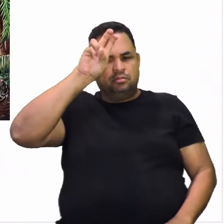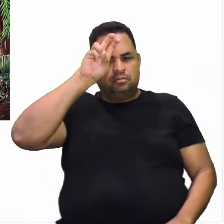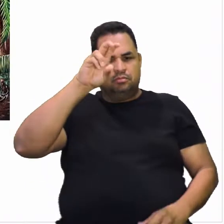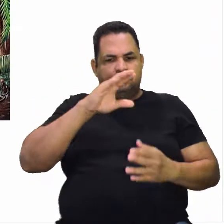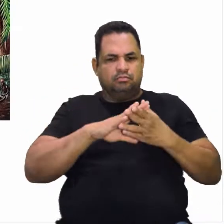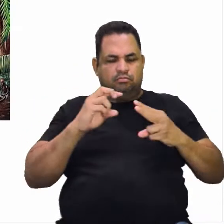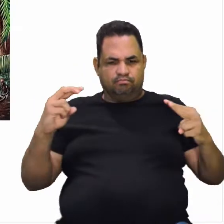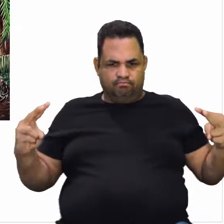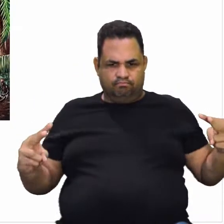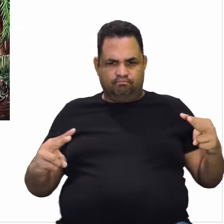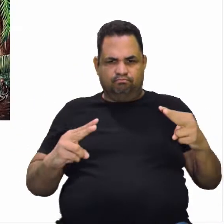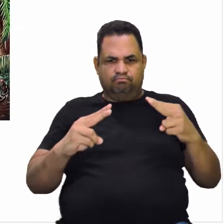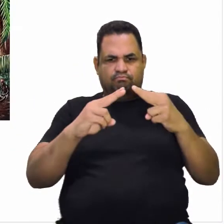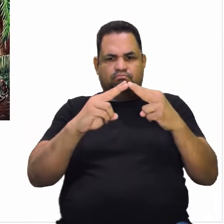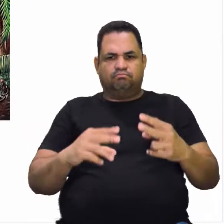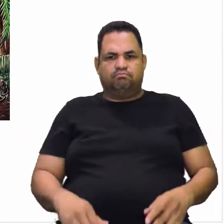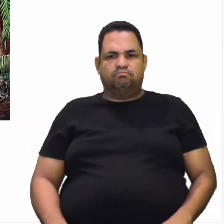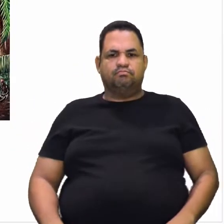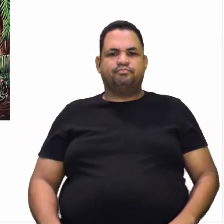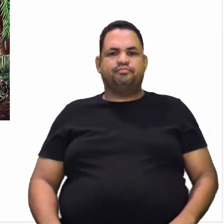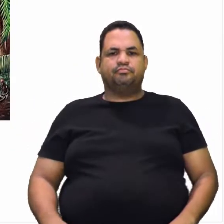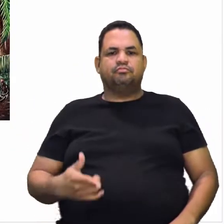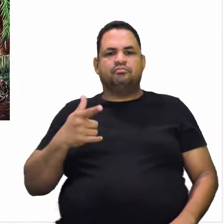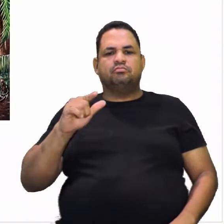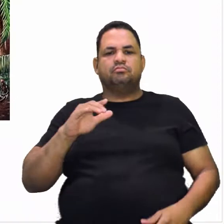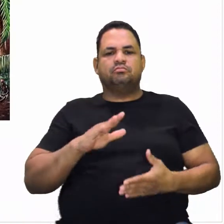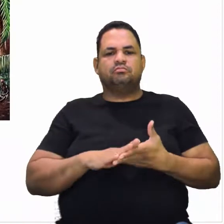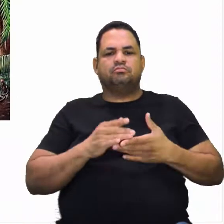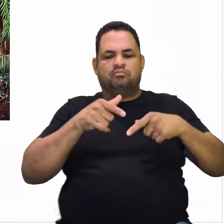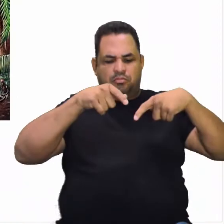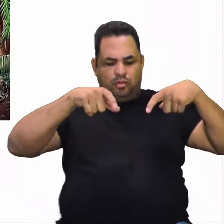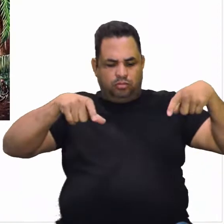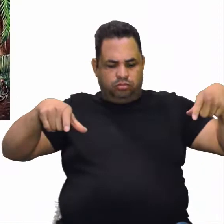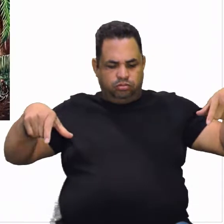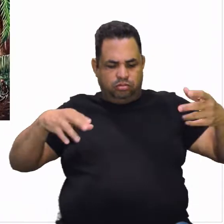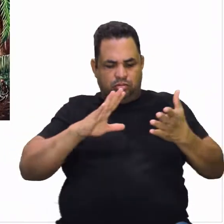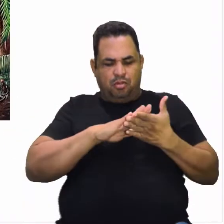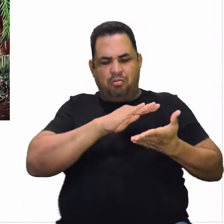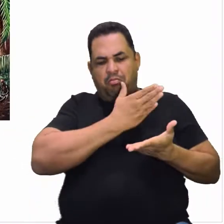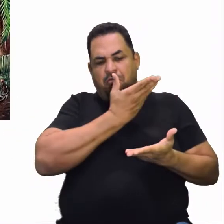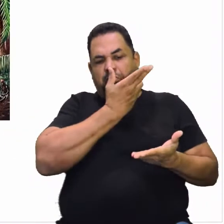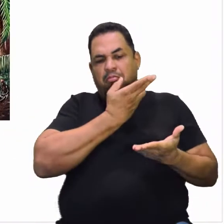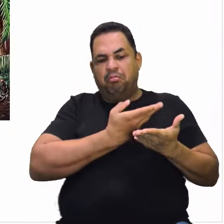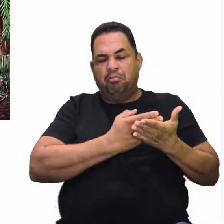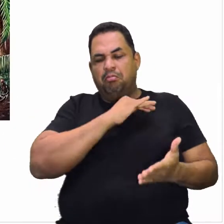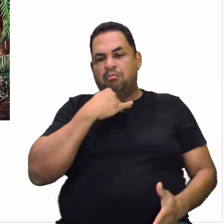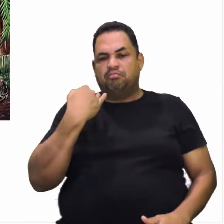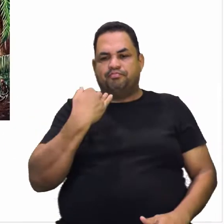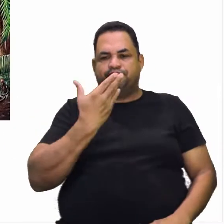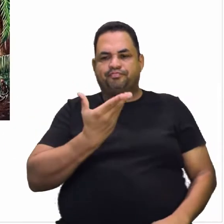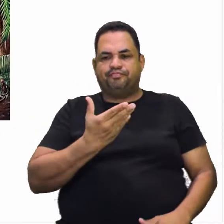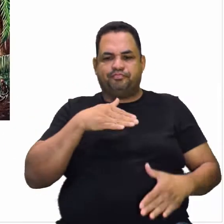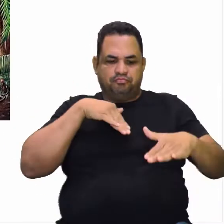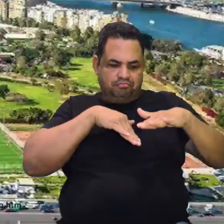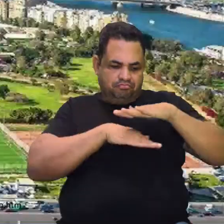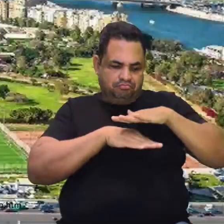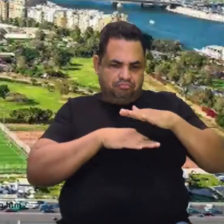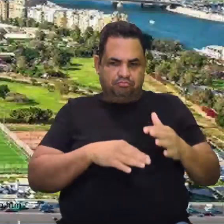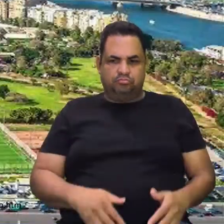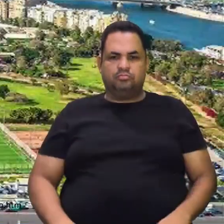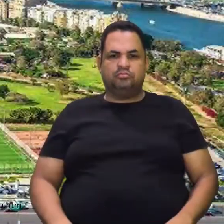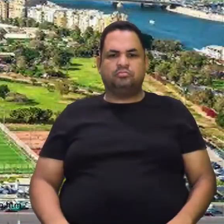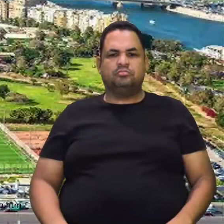Pirâmides, outros tipos de túmulos que até hoje não foram descobertos. Aí eu trago